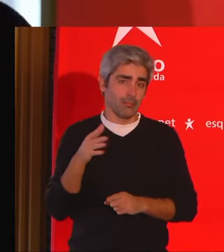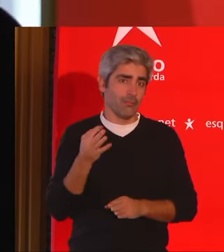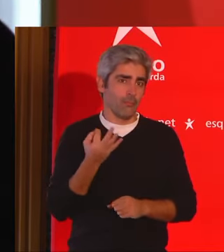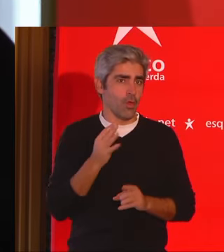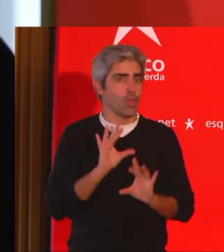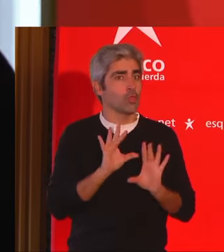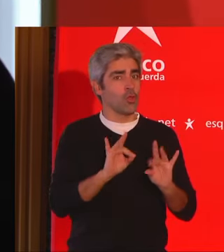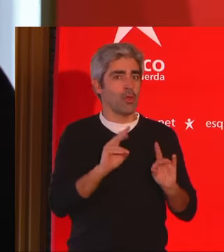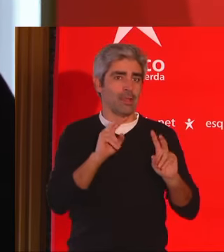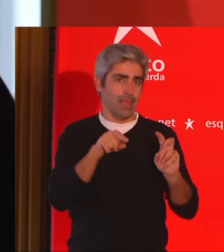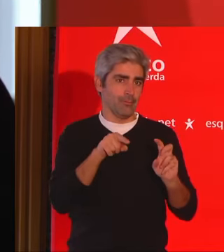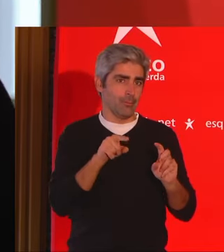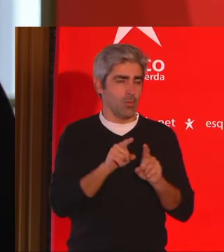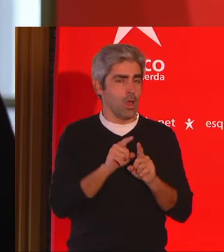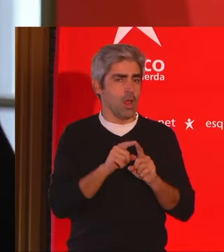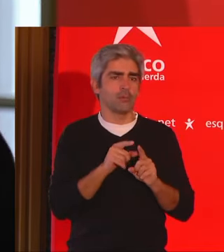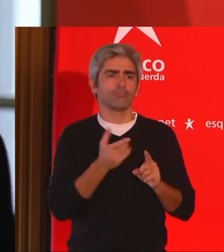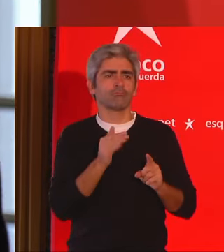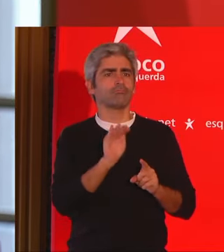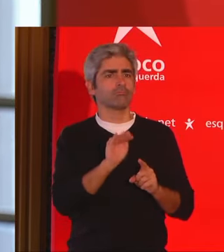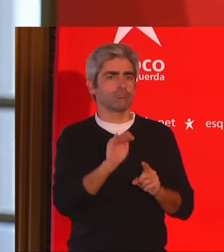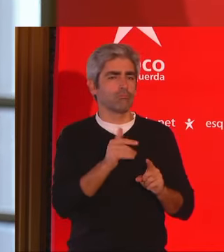na ferida e o Bloco apresentou